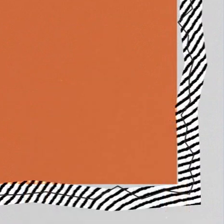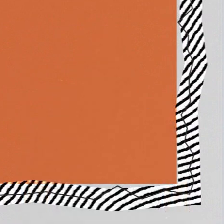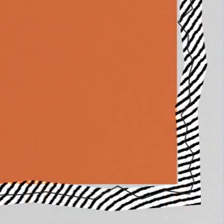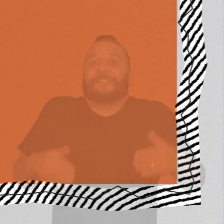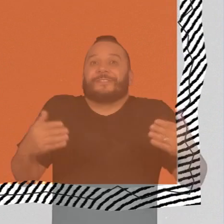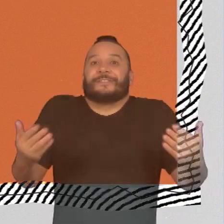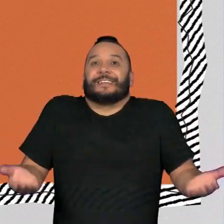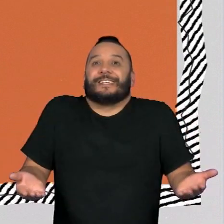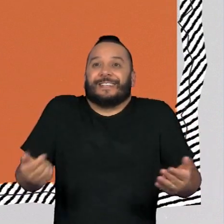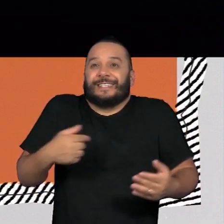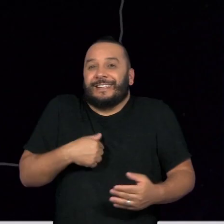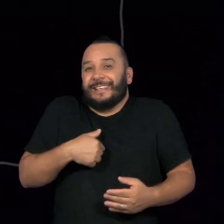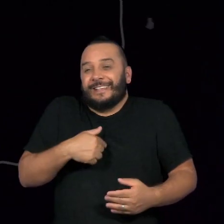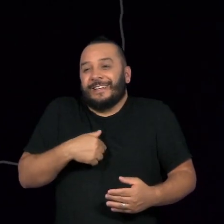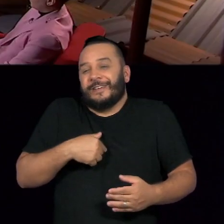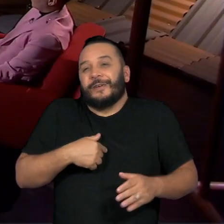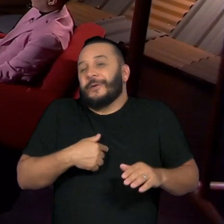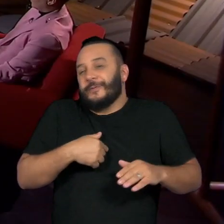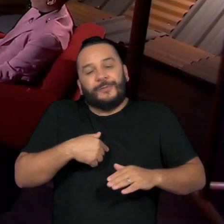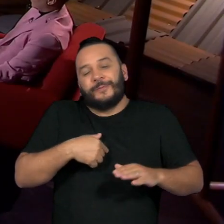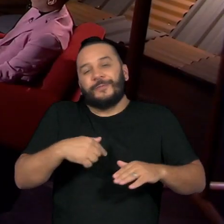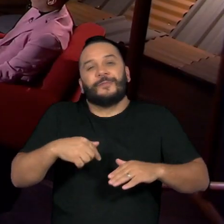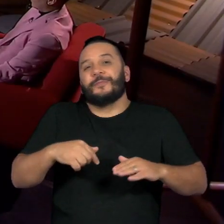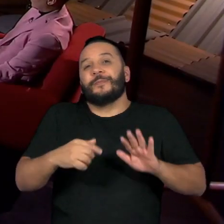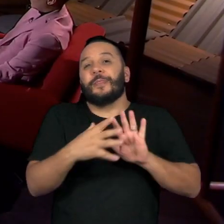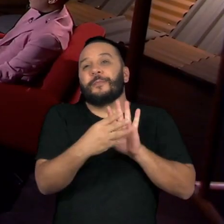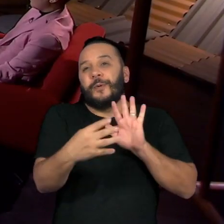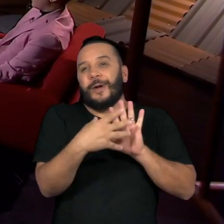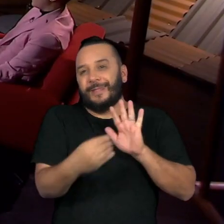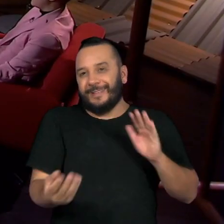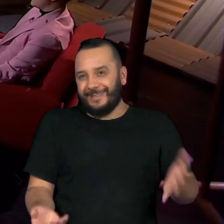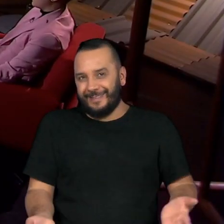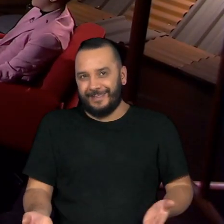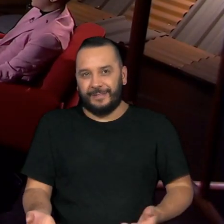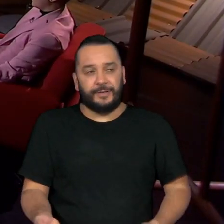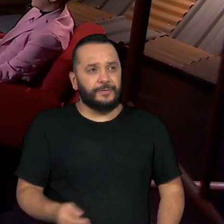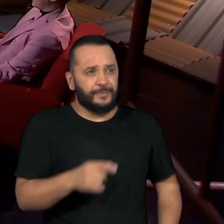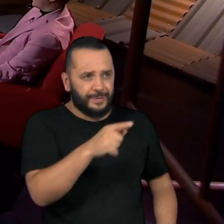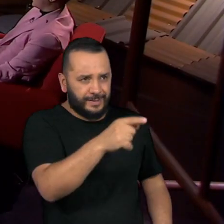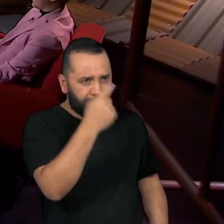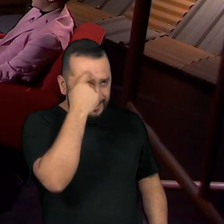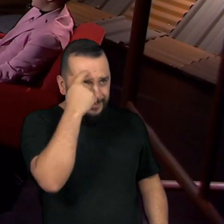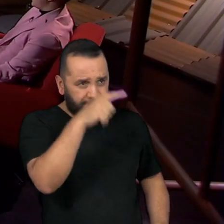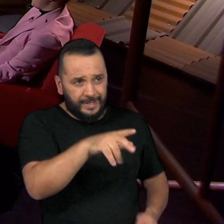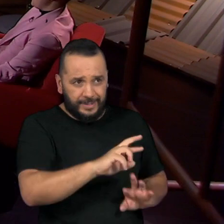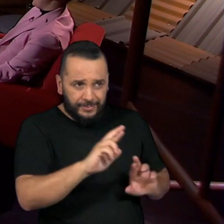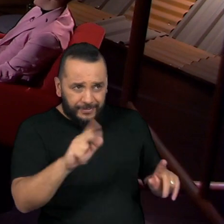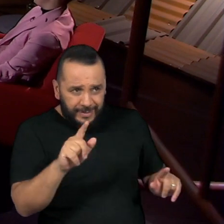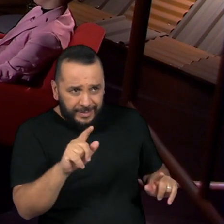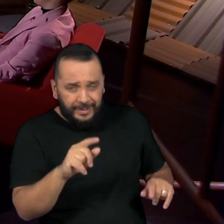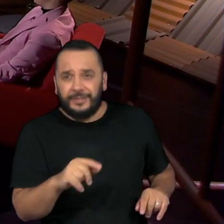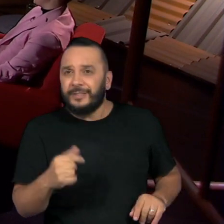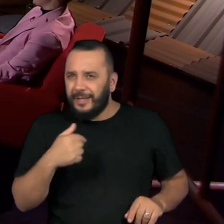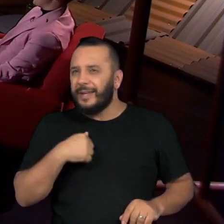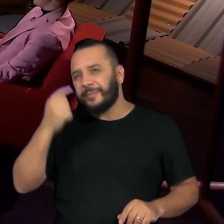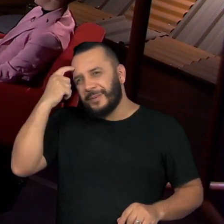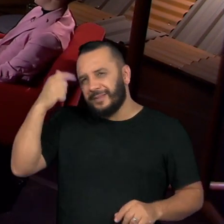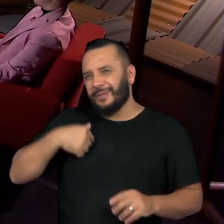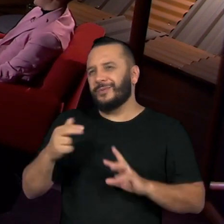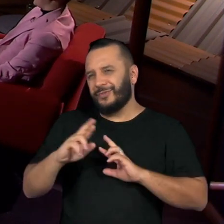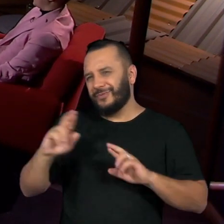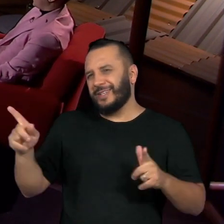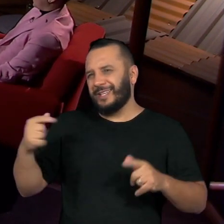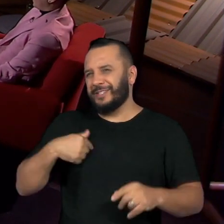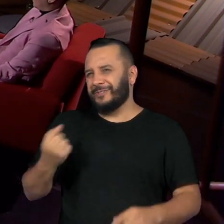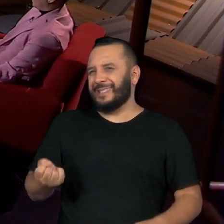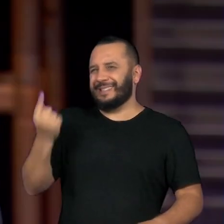Enfim, estou na moda! Você se achava esquisita? Mas eu me acho muito esquisita. Eu me acho muito, eu sempre